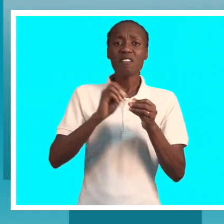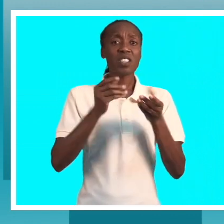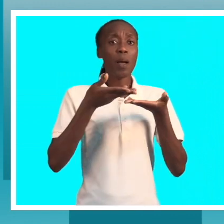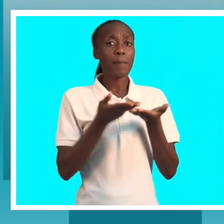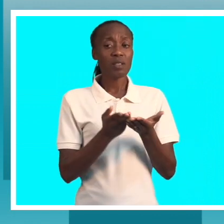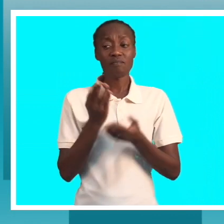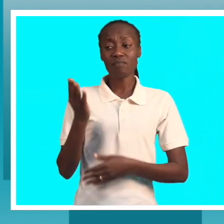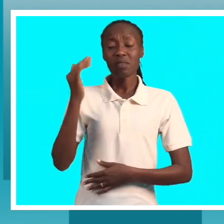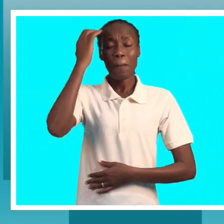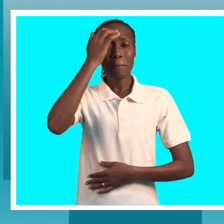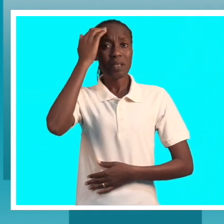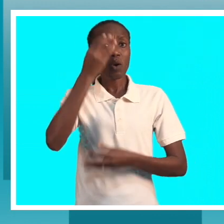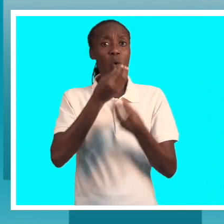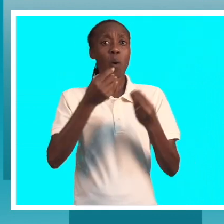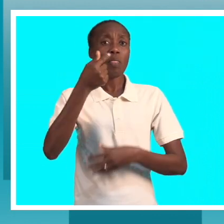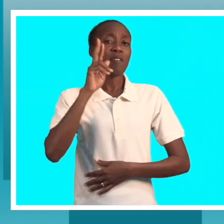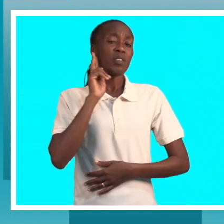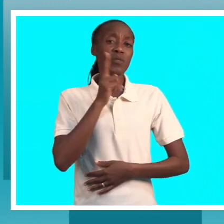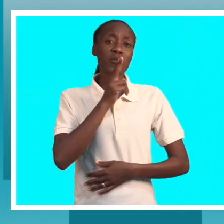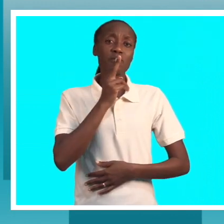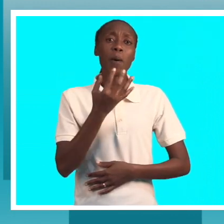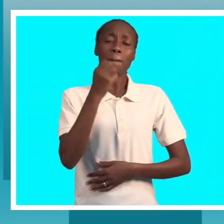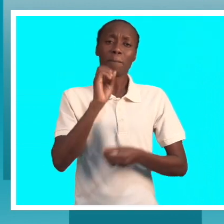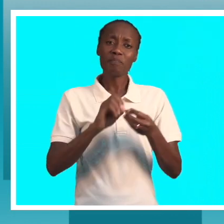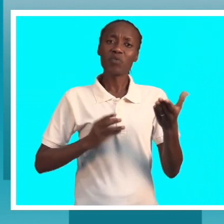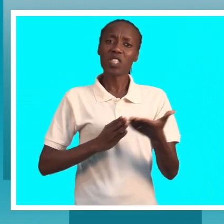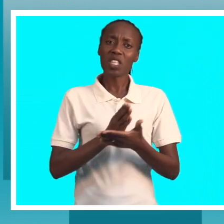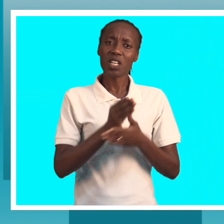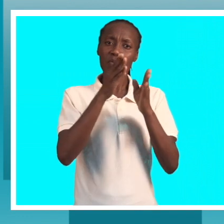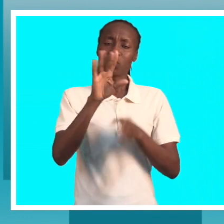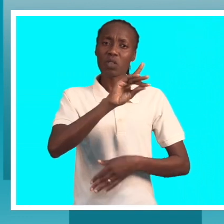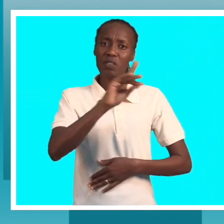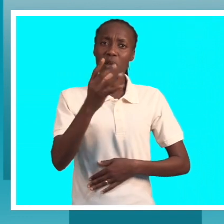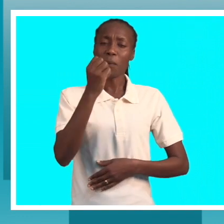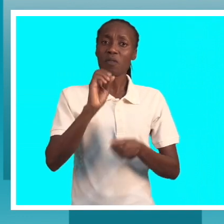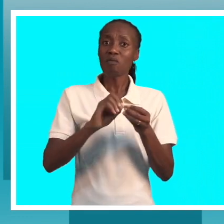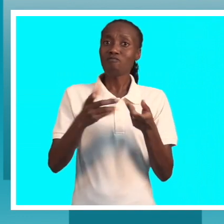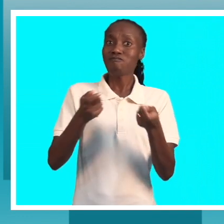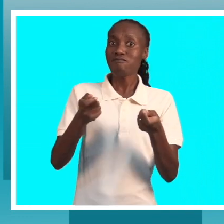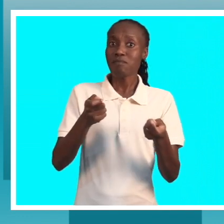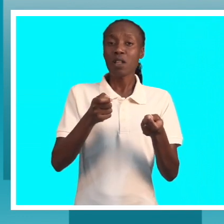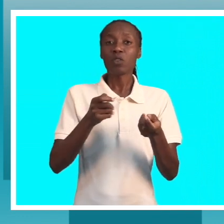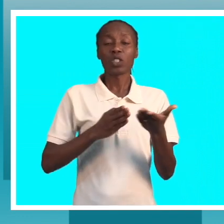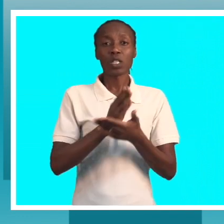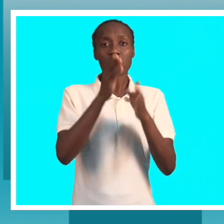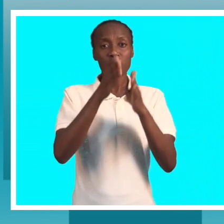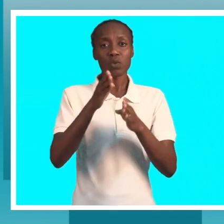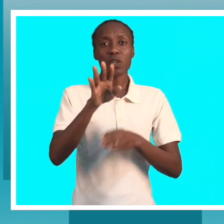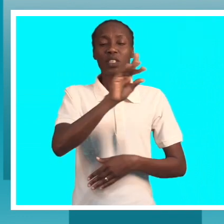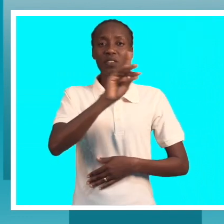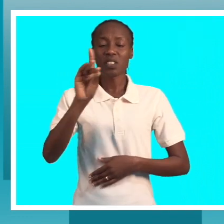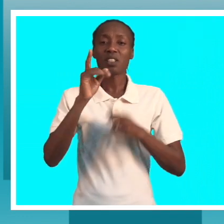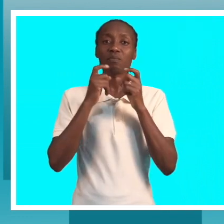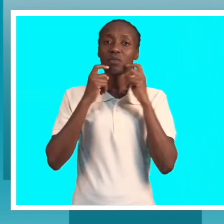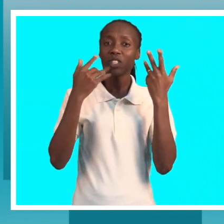a TV Surdo alavancar os direitos das pessoas com deficiência pode melhorar o que é os direitos mesmo das pessoas com deficiência em Moçambique, sabendo que ainda